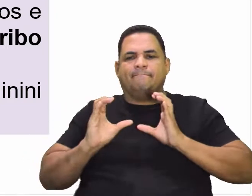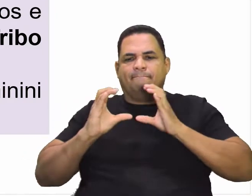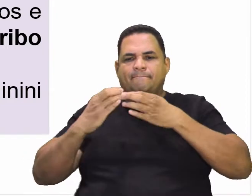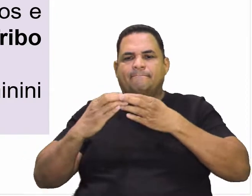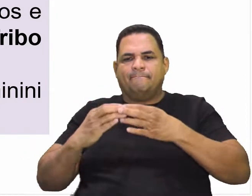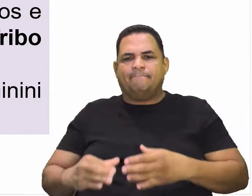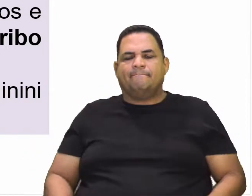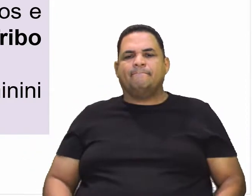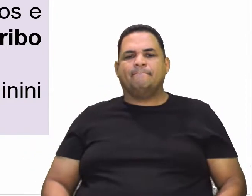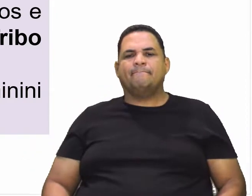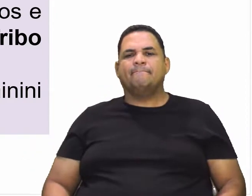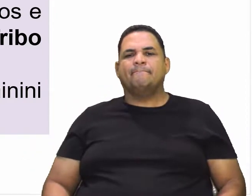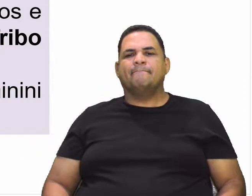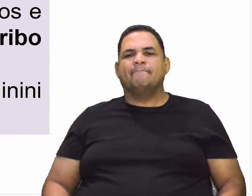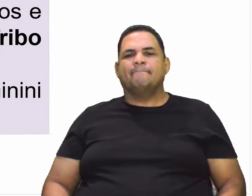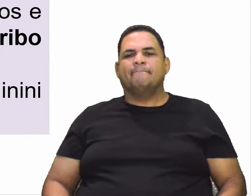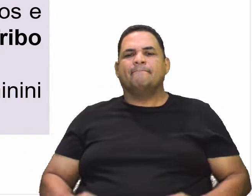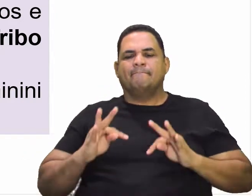tribo.